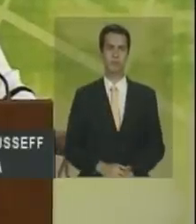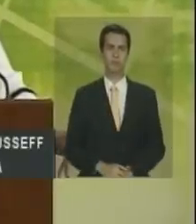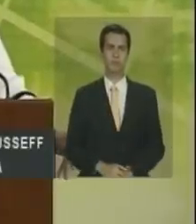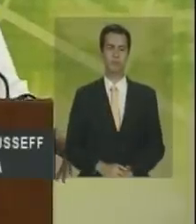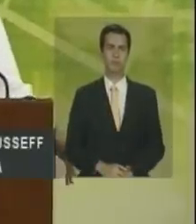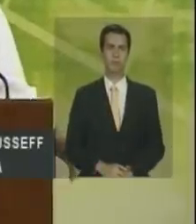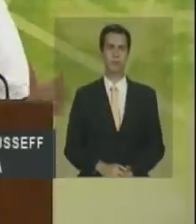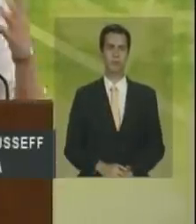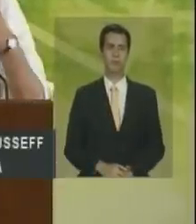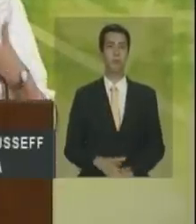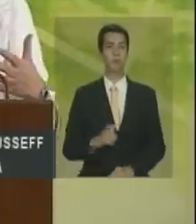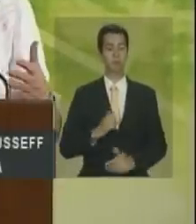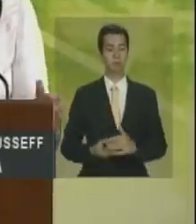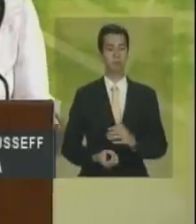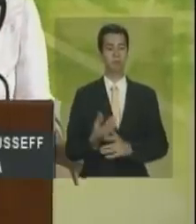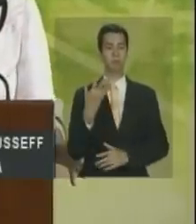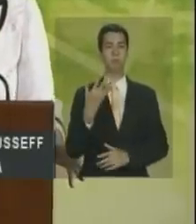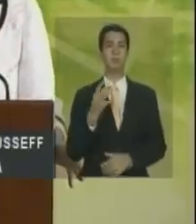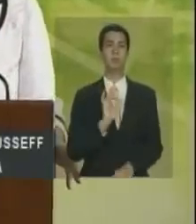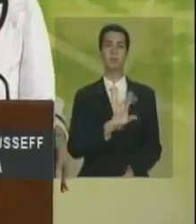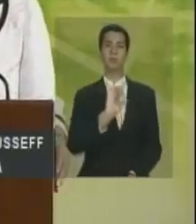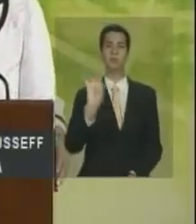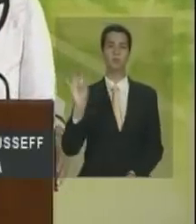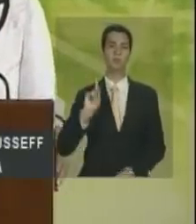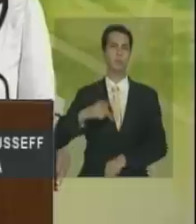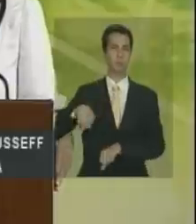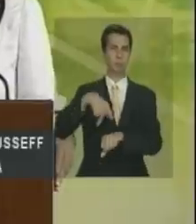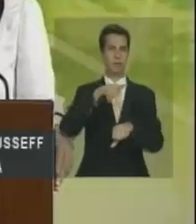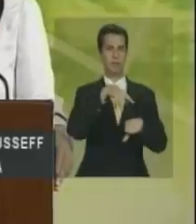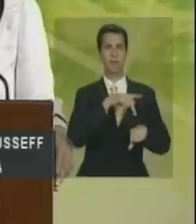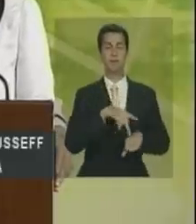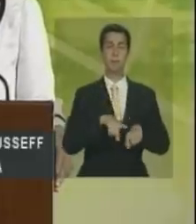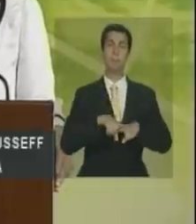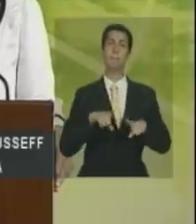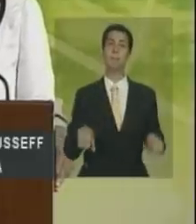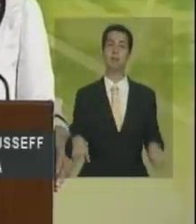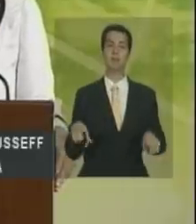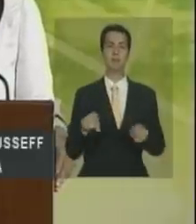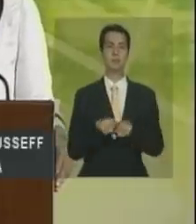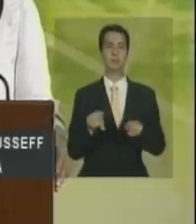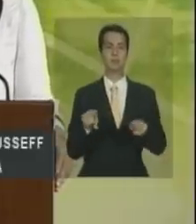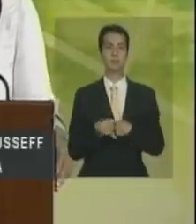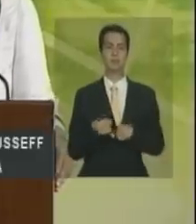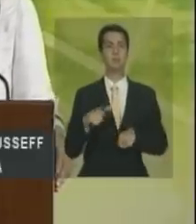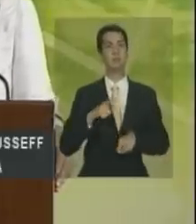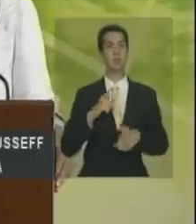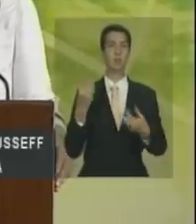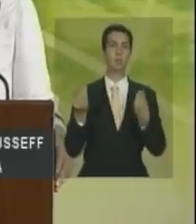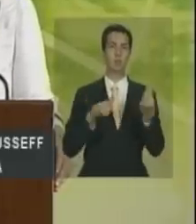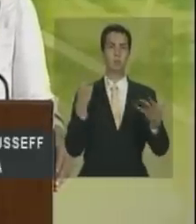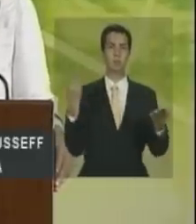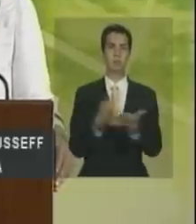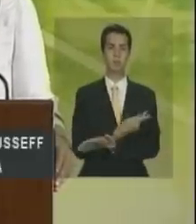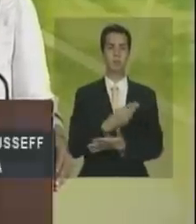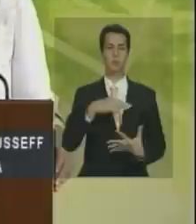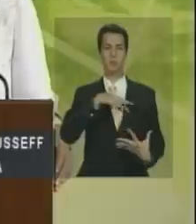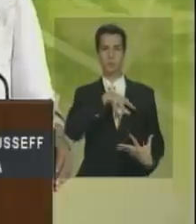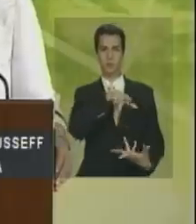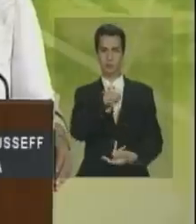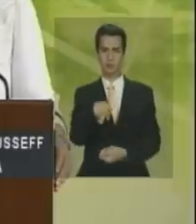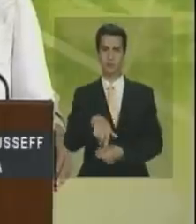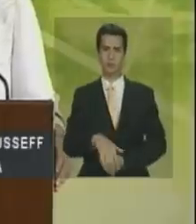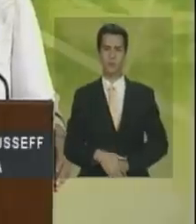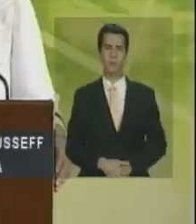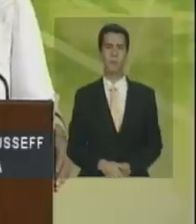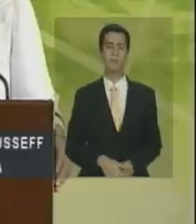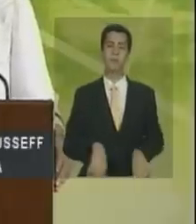elas emergem da realidade de cada um dos países, mas também da situação internacional